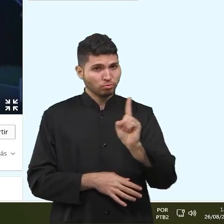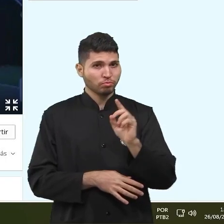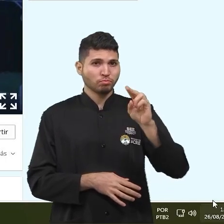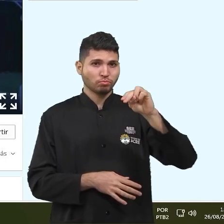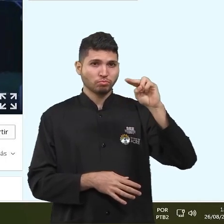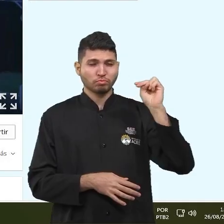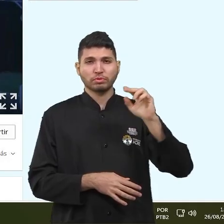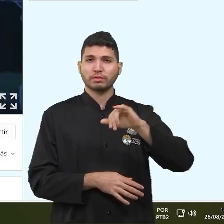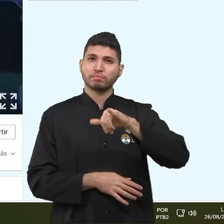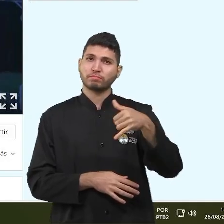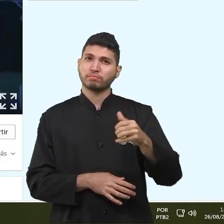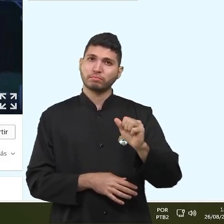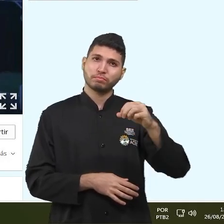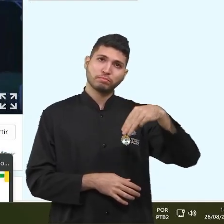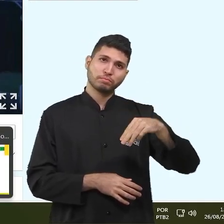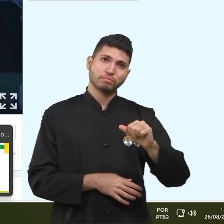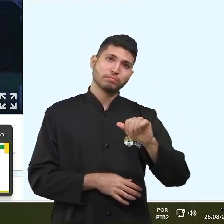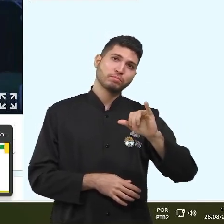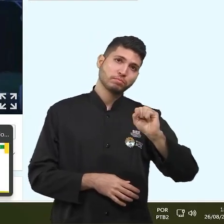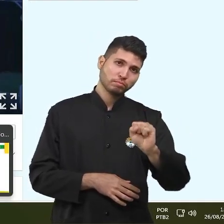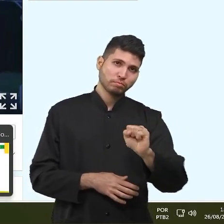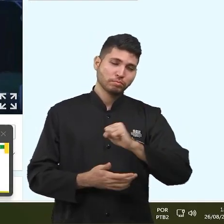jamais.